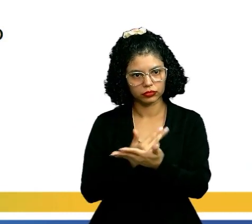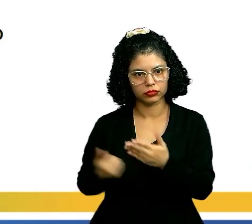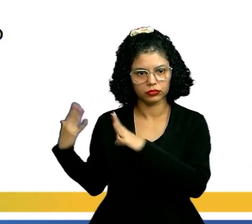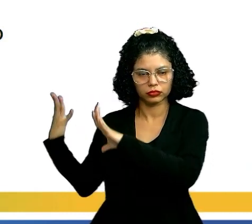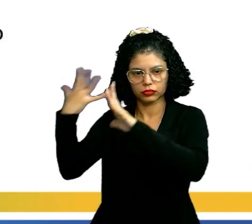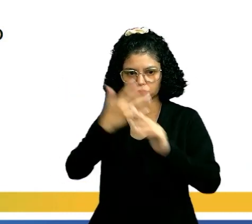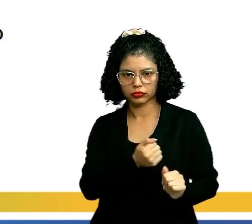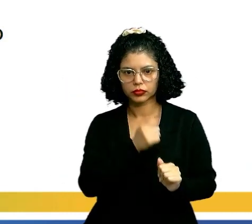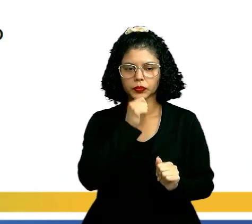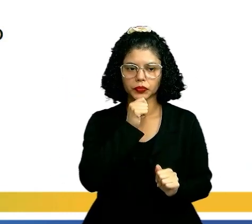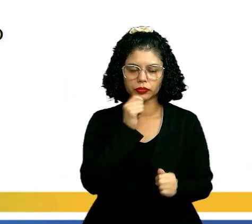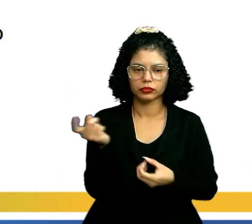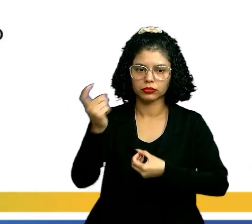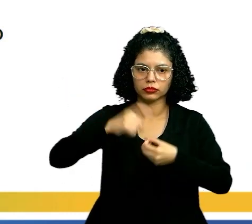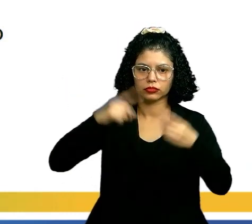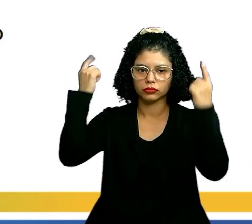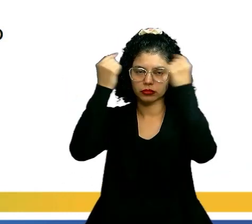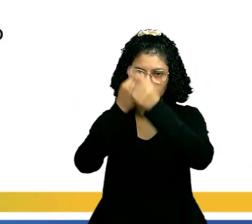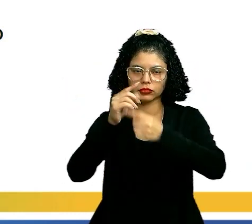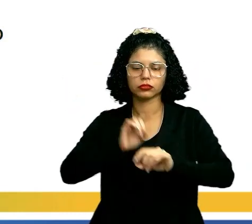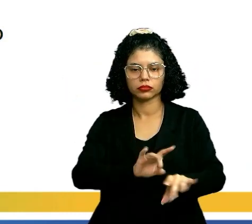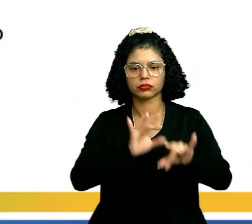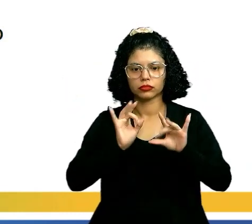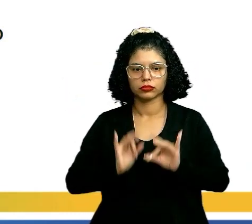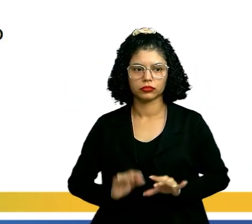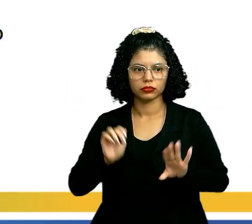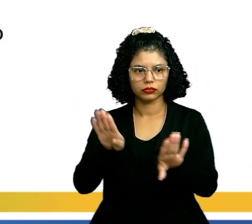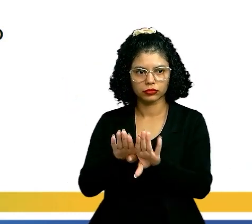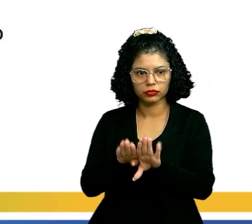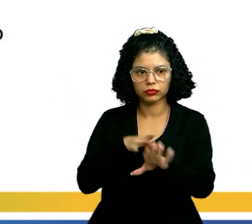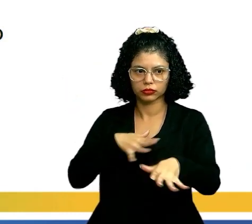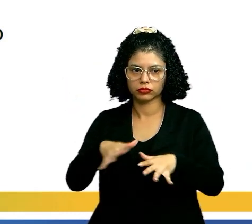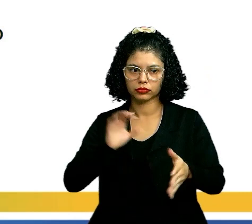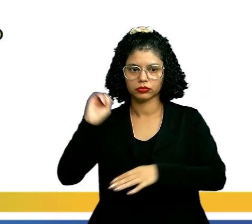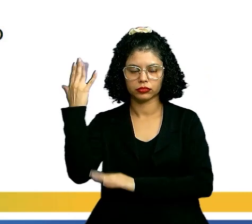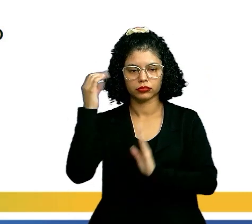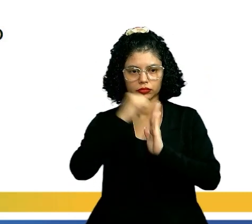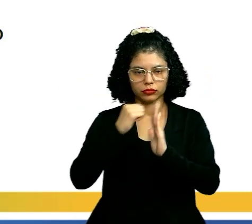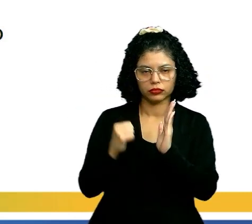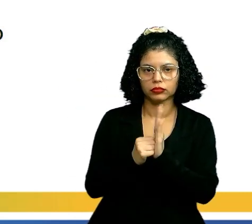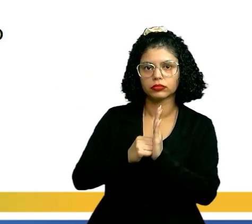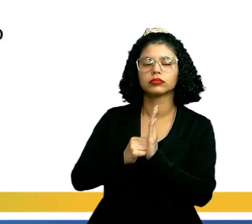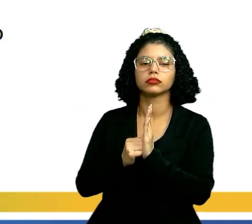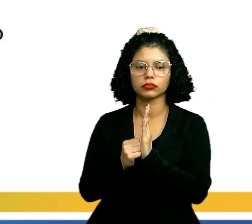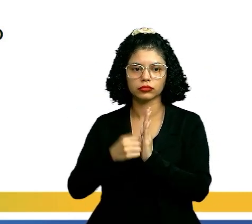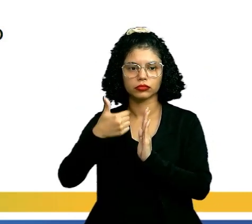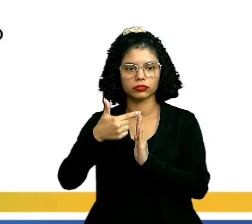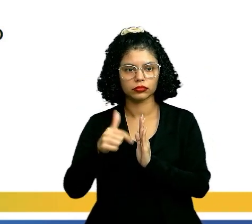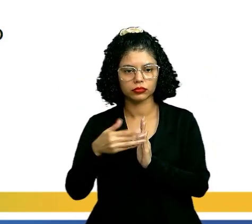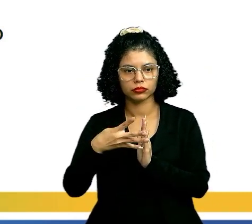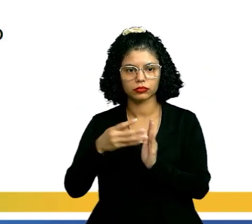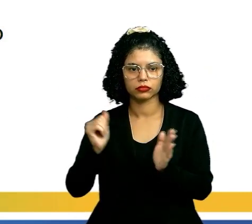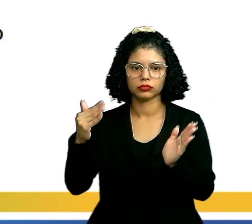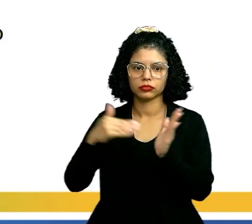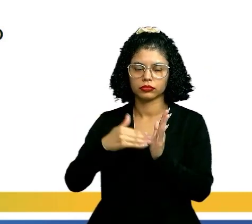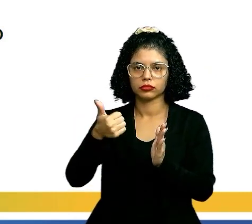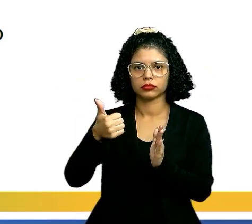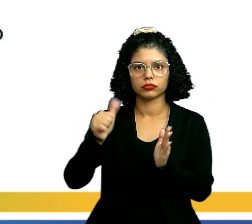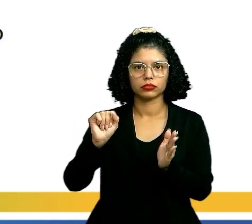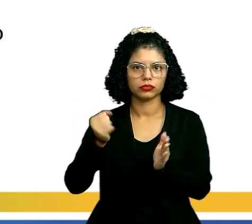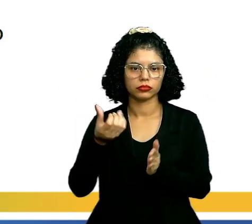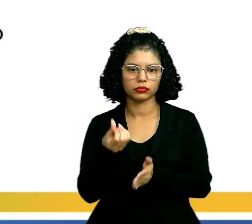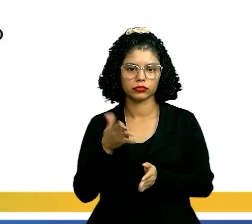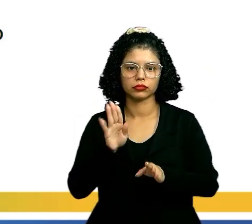que resgata o pensamento greco-romano estético. O movimento ocorre como já dissemos, do século XIV até o